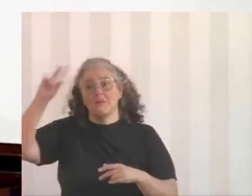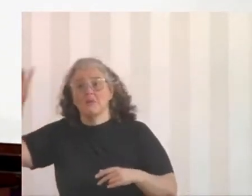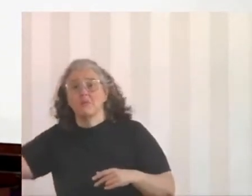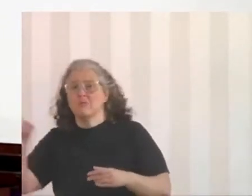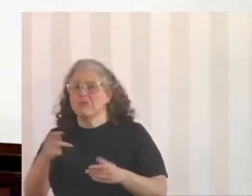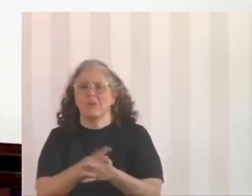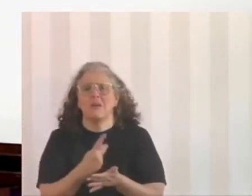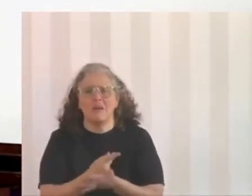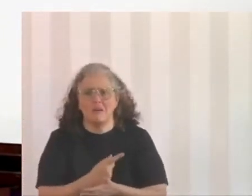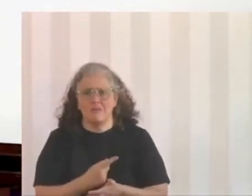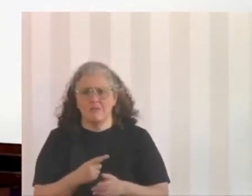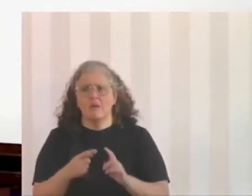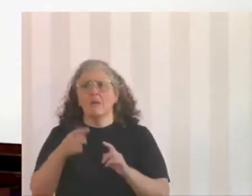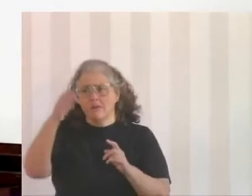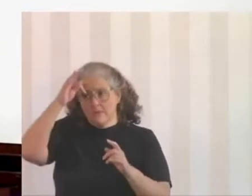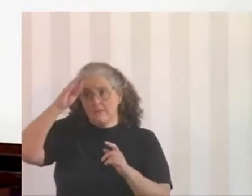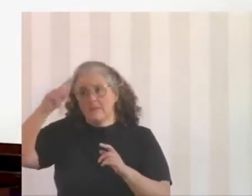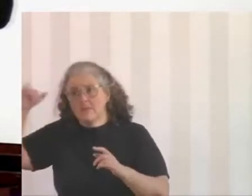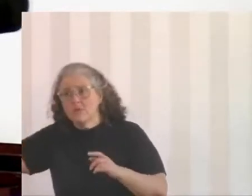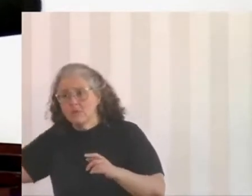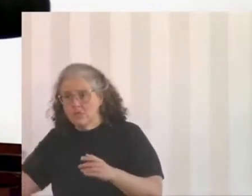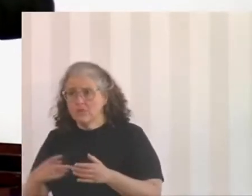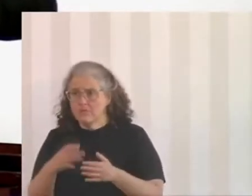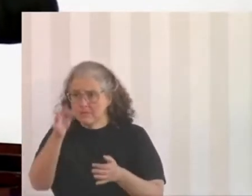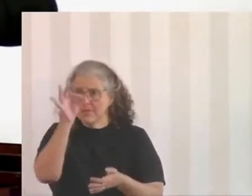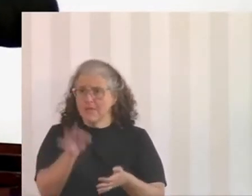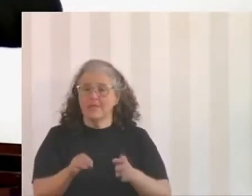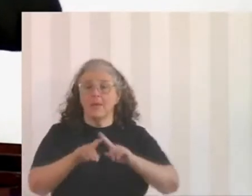era certa, no entanto o coração deles estava